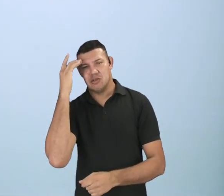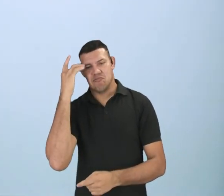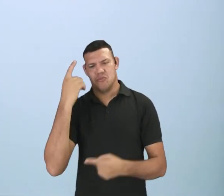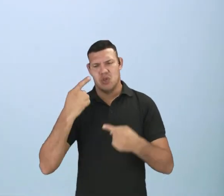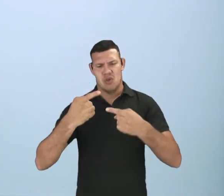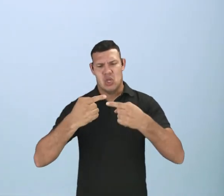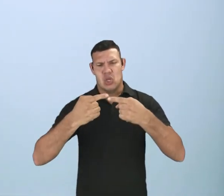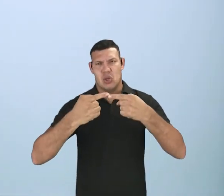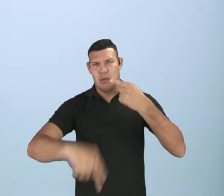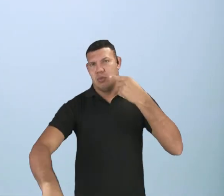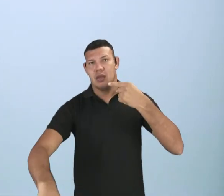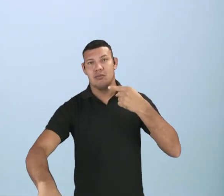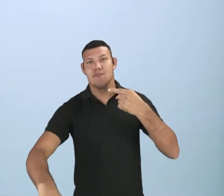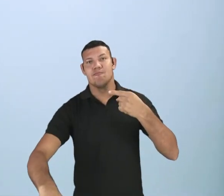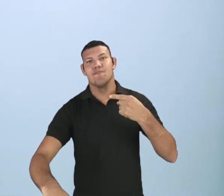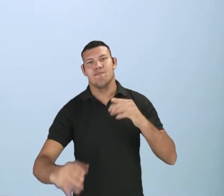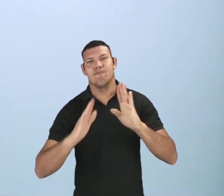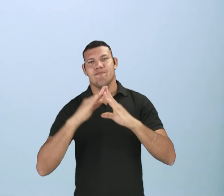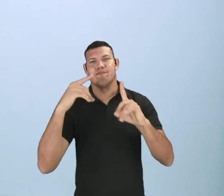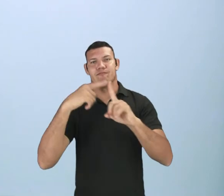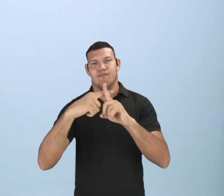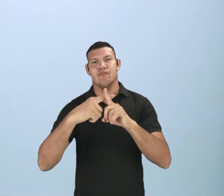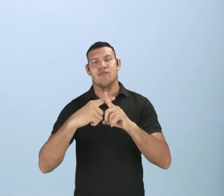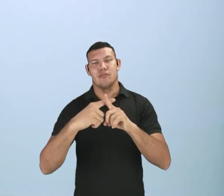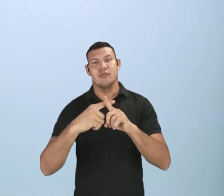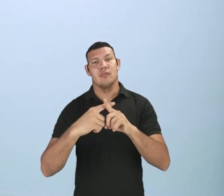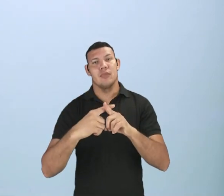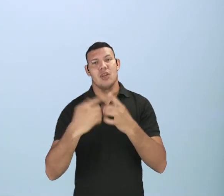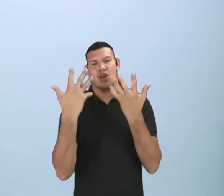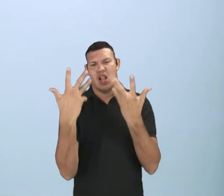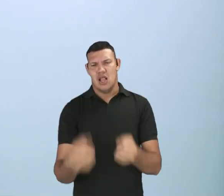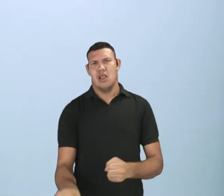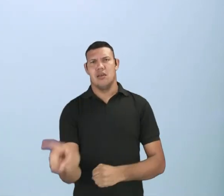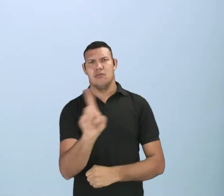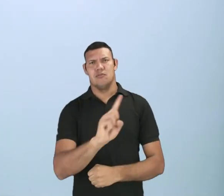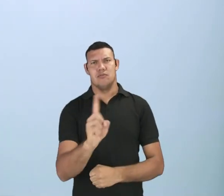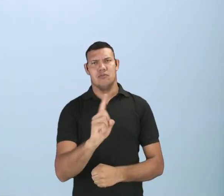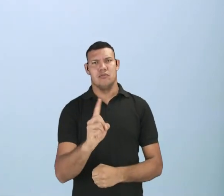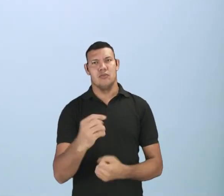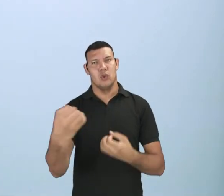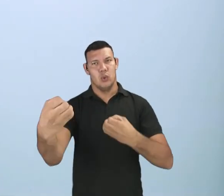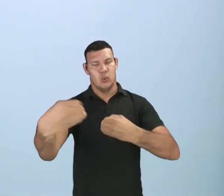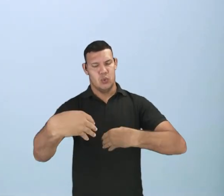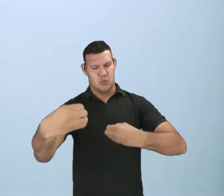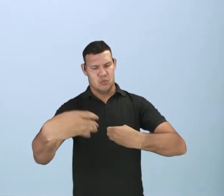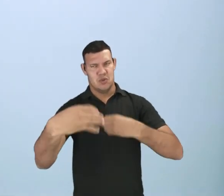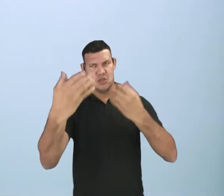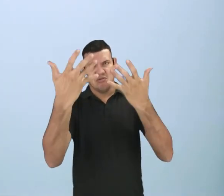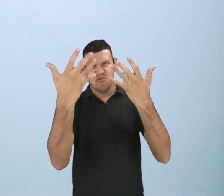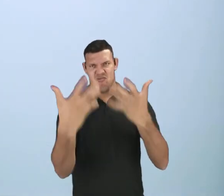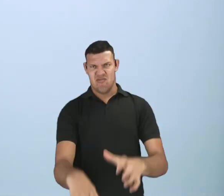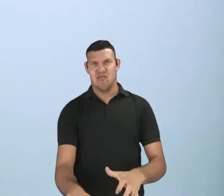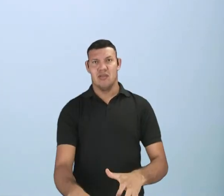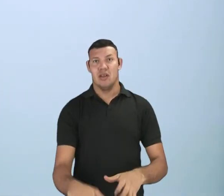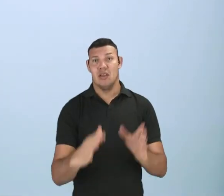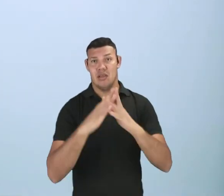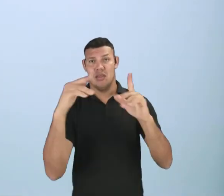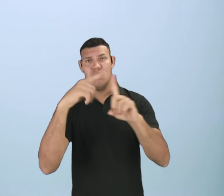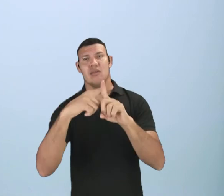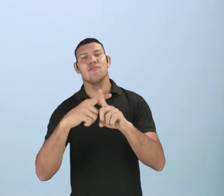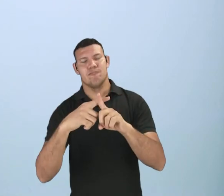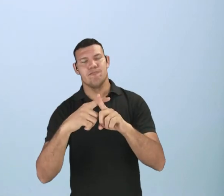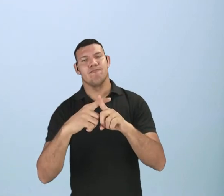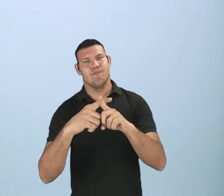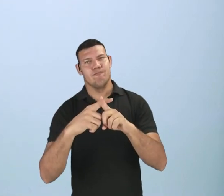era levado ao julgamento. Então, heresia significa ao contrário do que era pregado, contrário